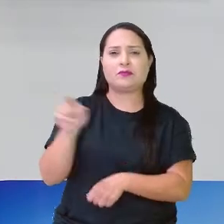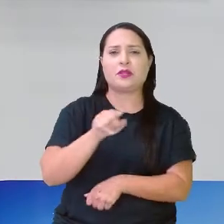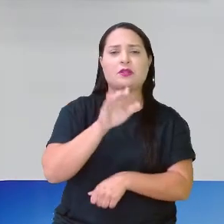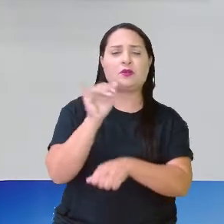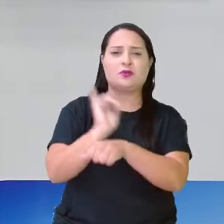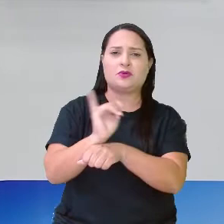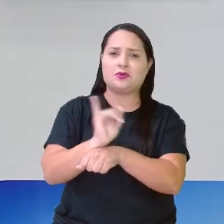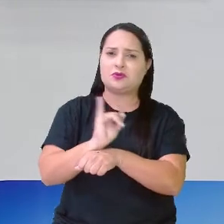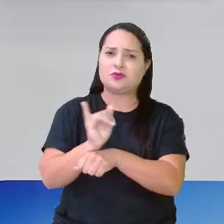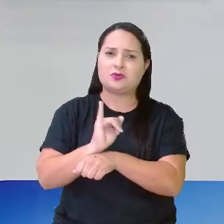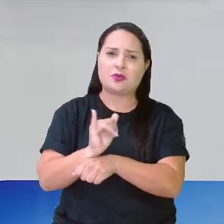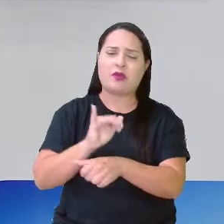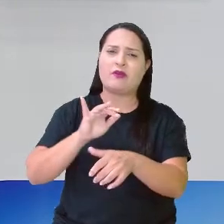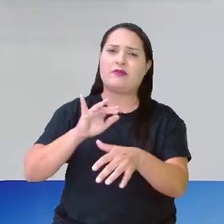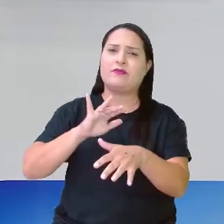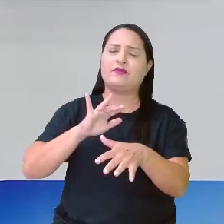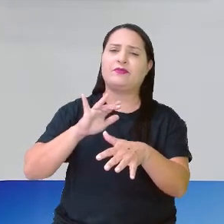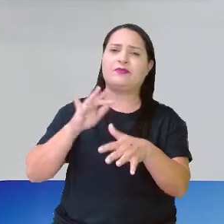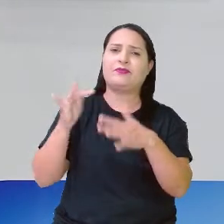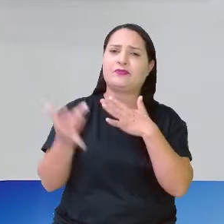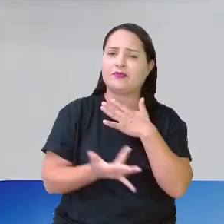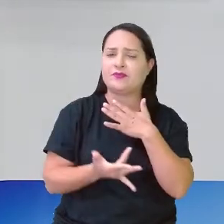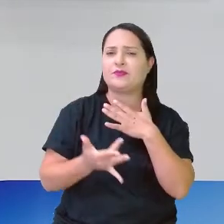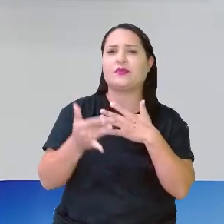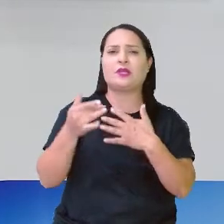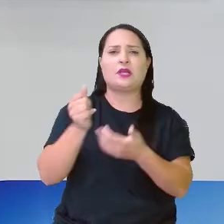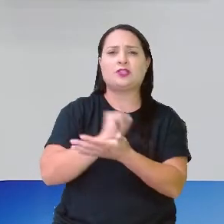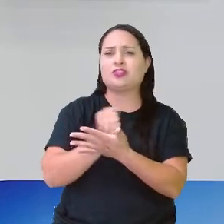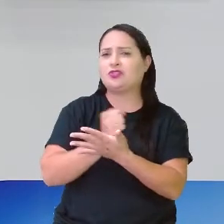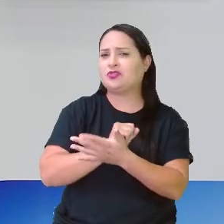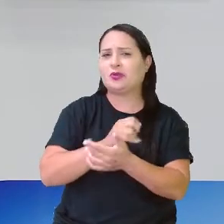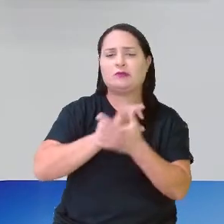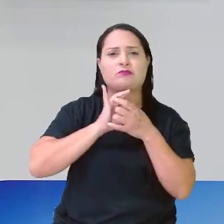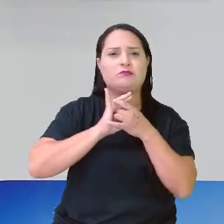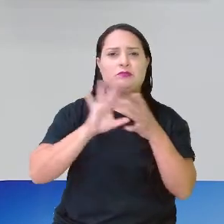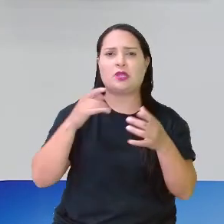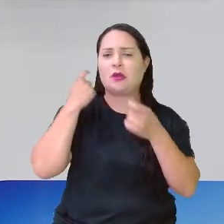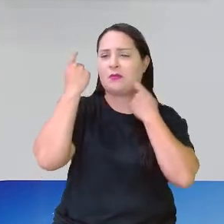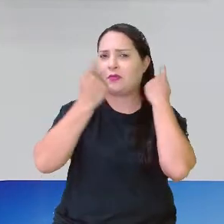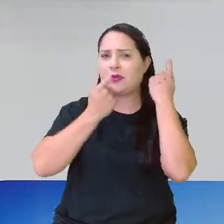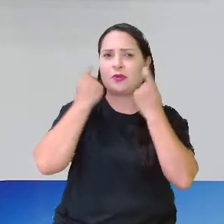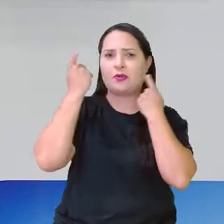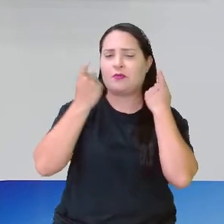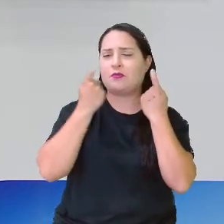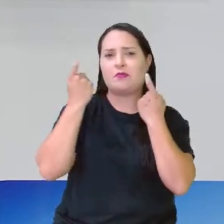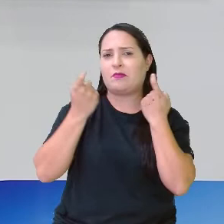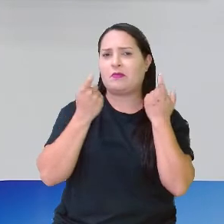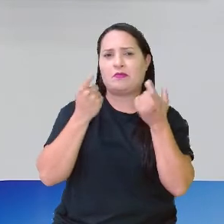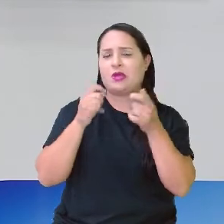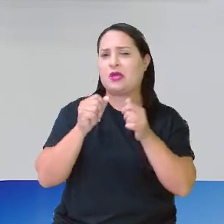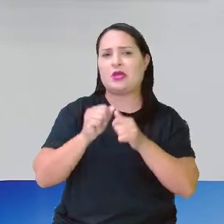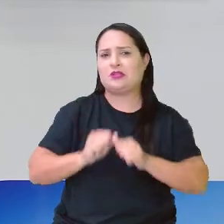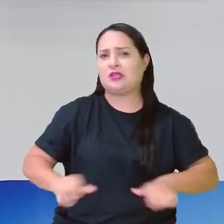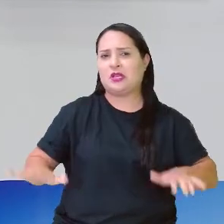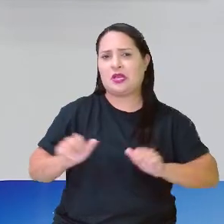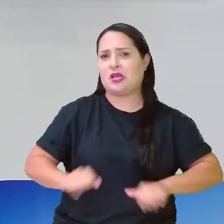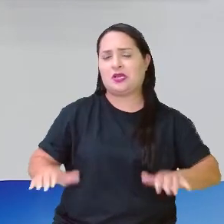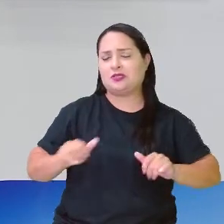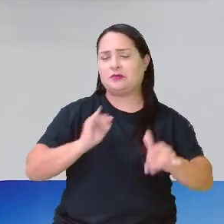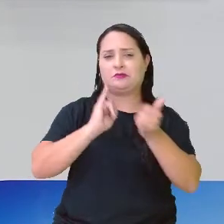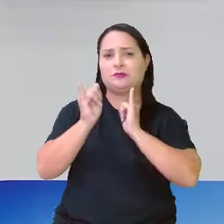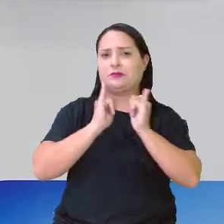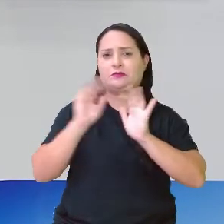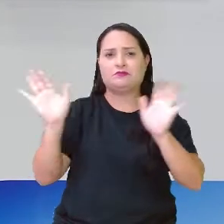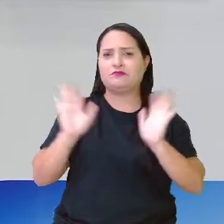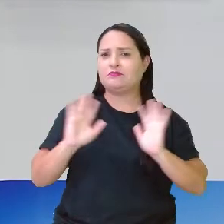redes sociais, jogar à vontade, sem se preocupar em assistir aula, gastando ali os seus dados móveis,